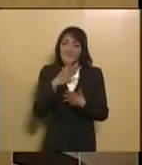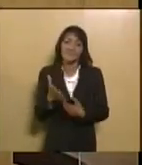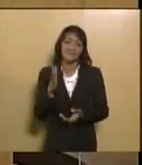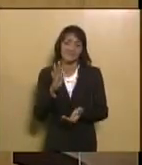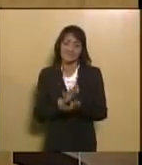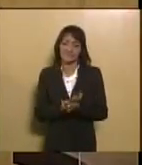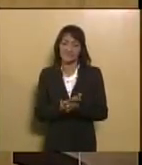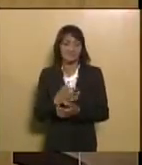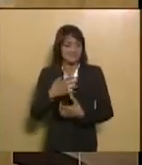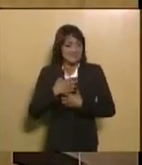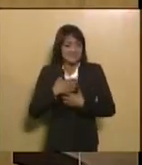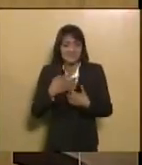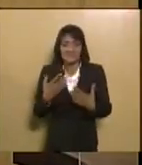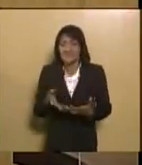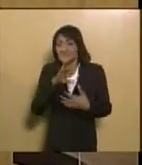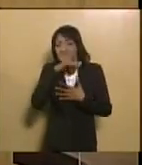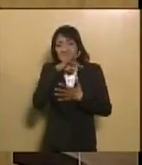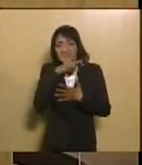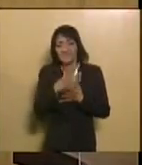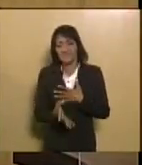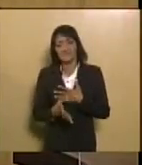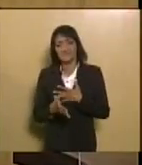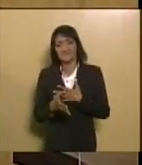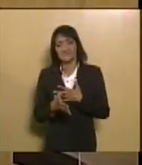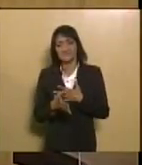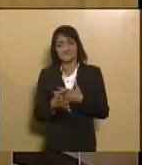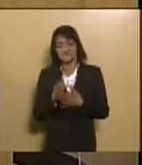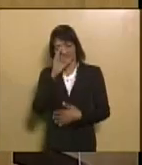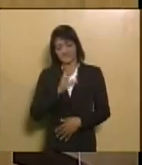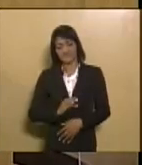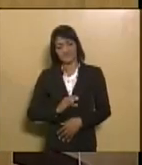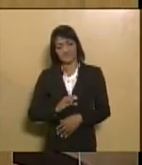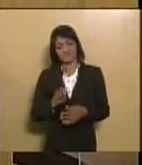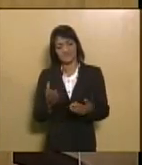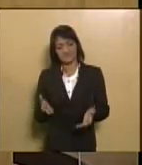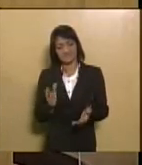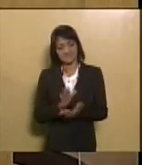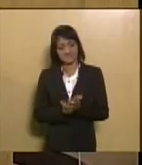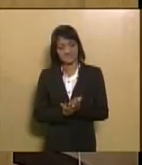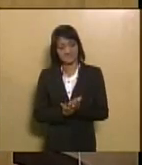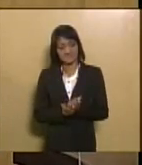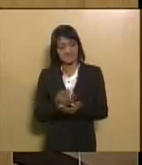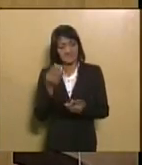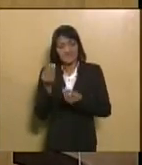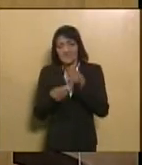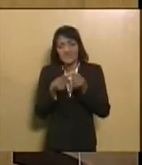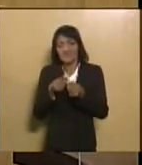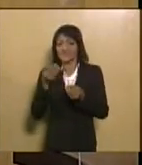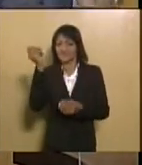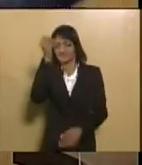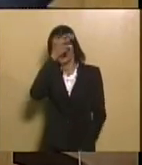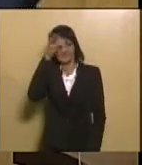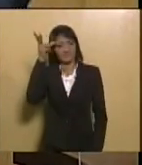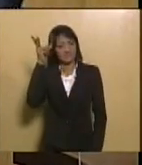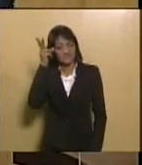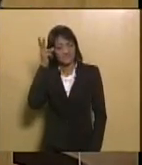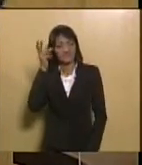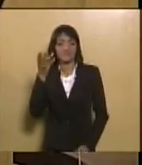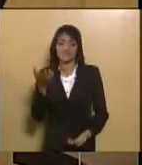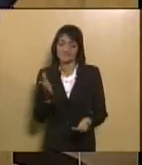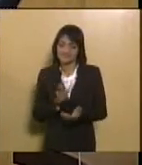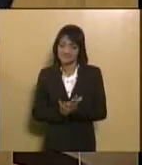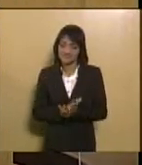é tão ruim, é uma sensação muito ruim para um cidadão. O cidadão que administra uma cidade. E já temos